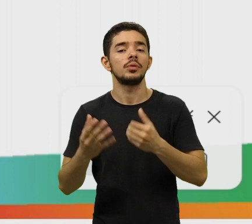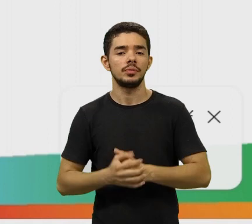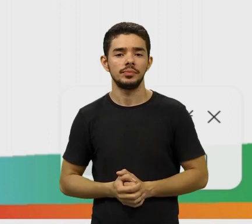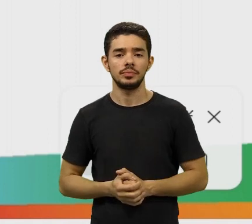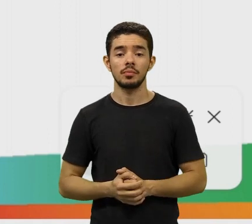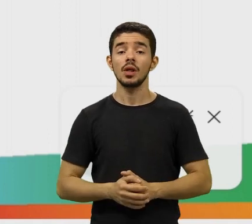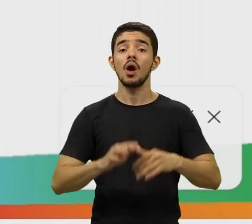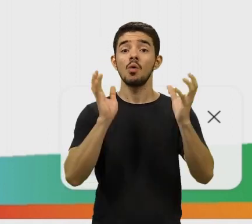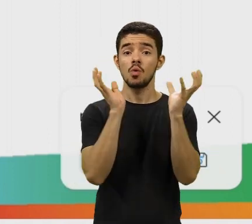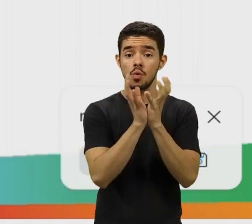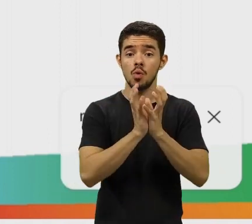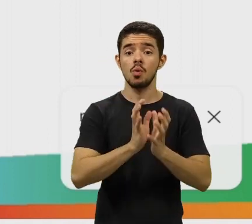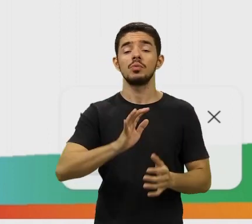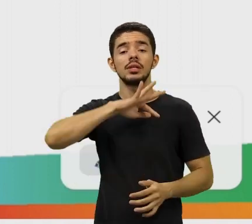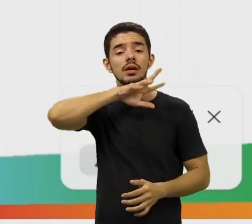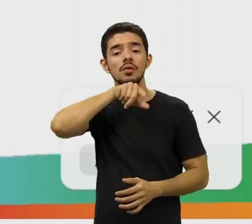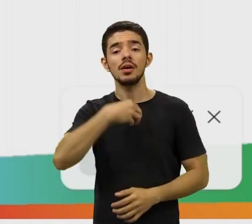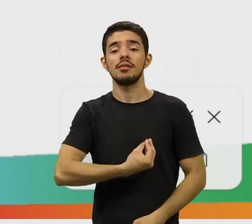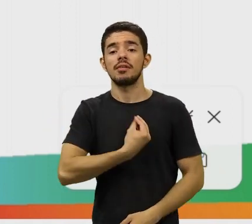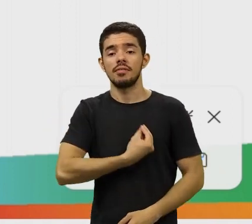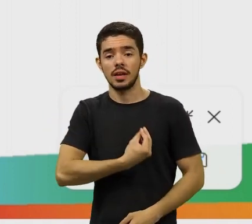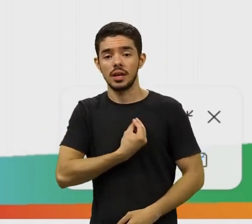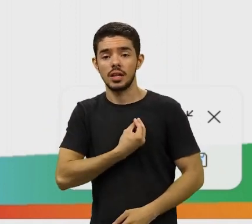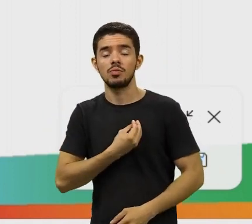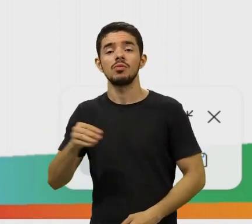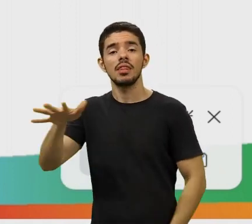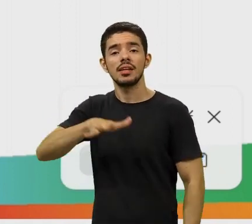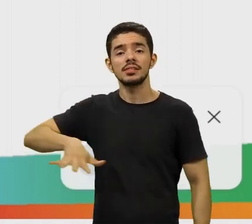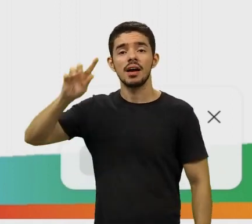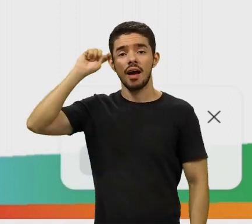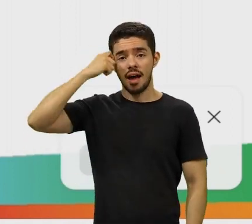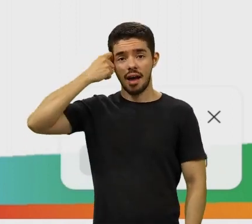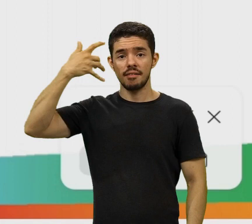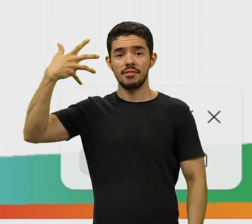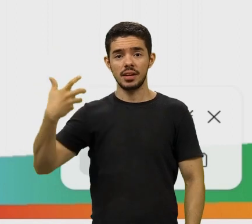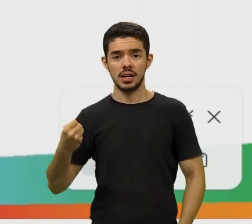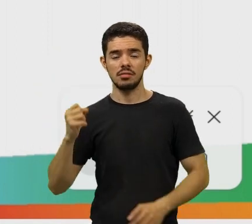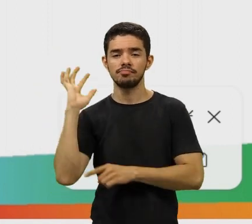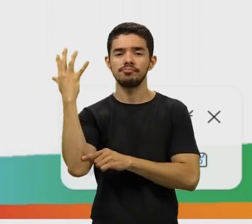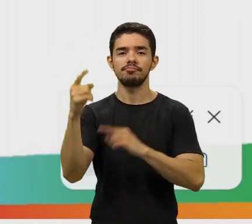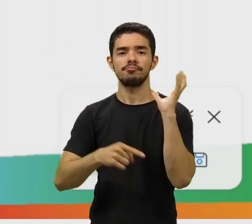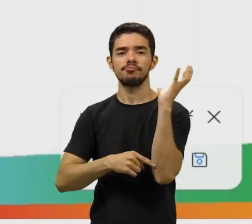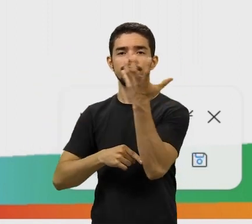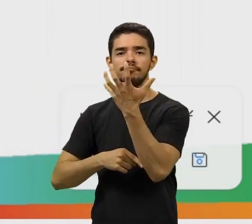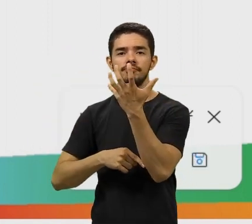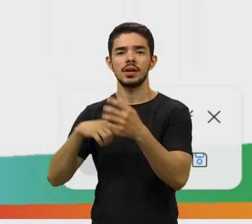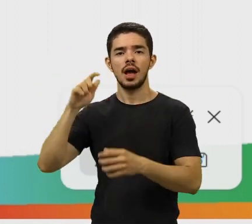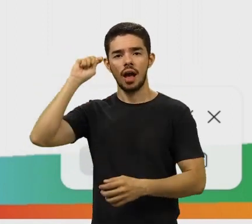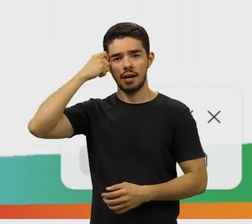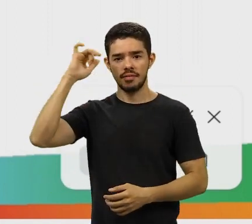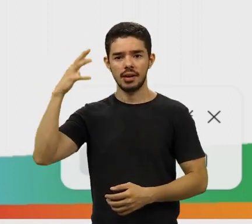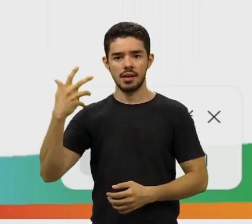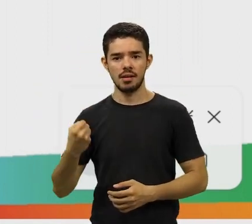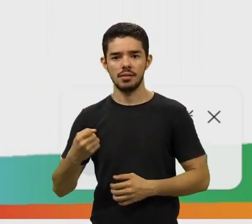eles estão vivendo aonde? Na savana africana. Aí ele quer saber como é que esse